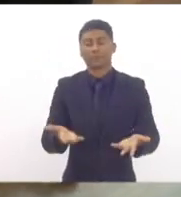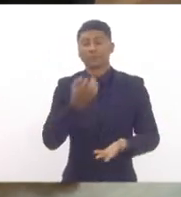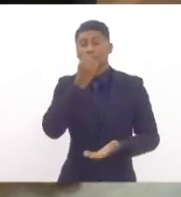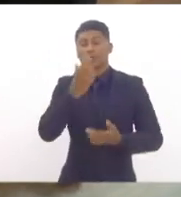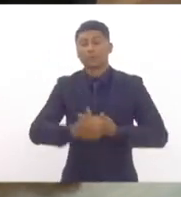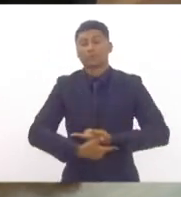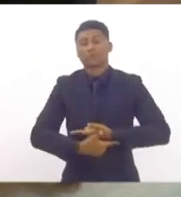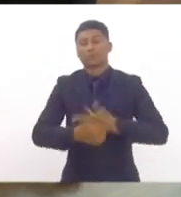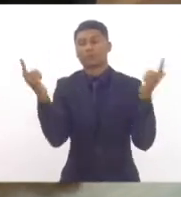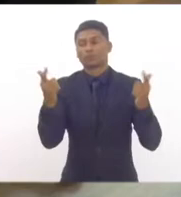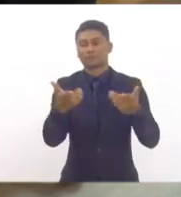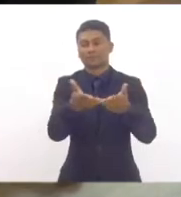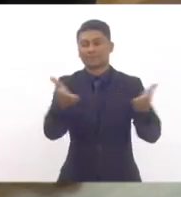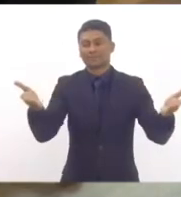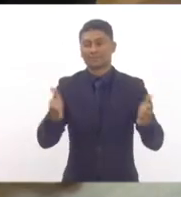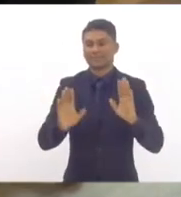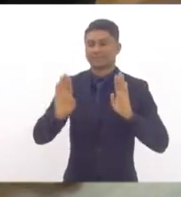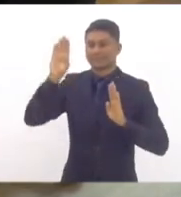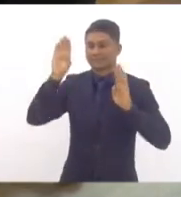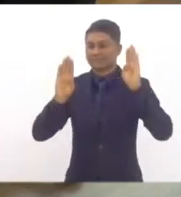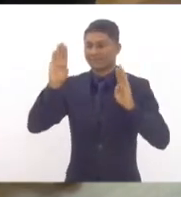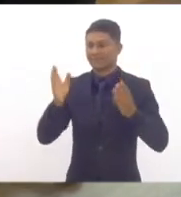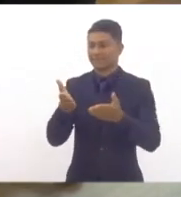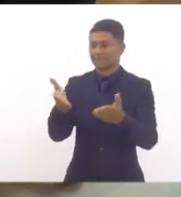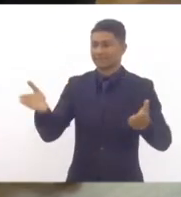aos candidatos.